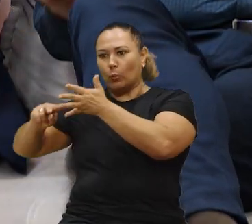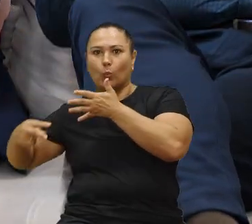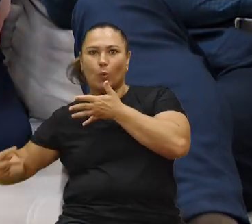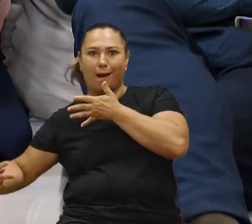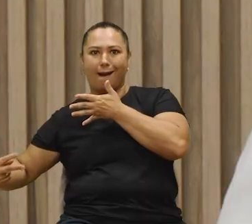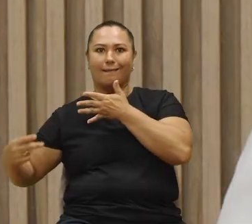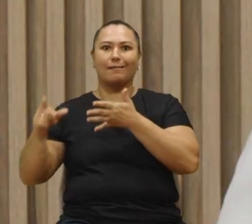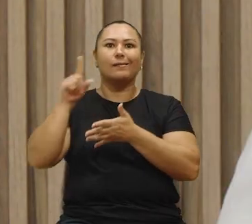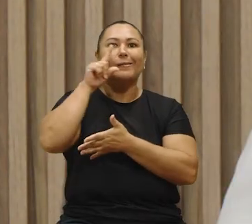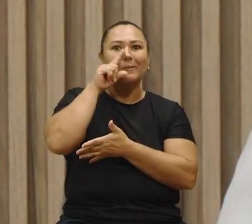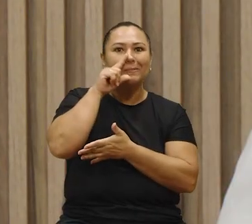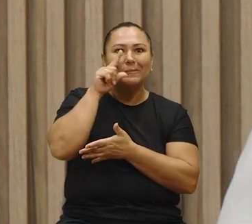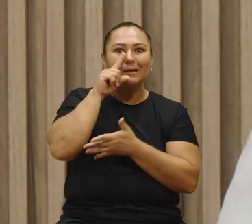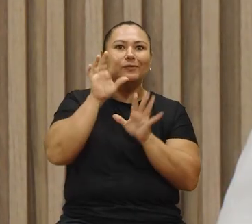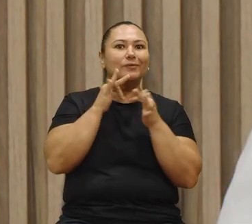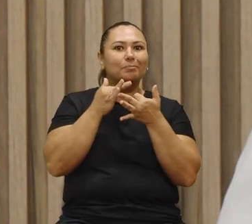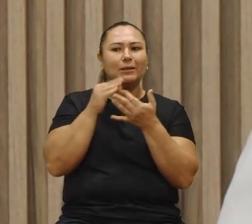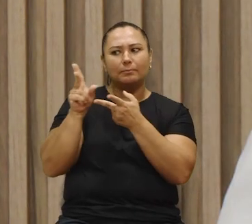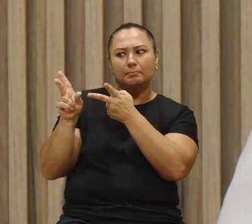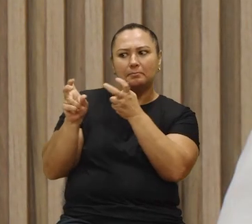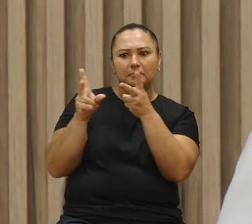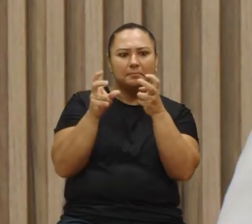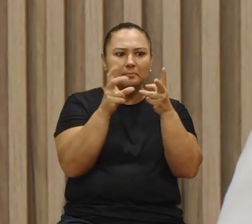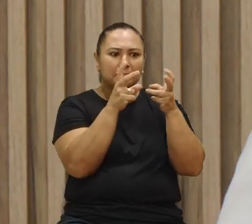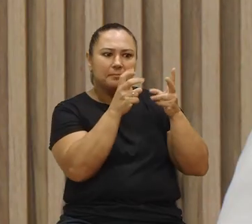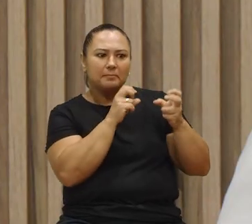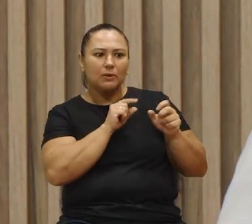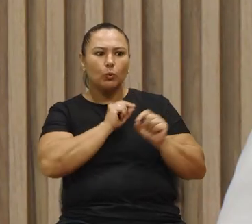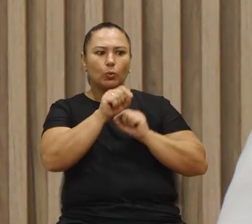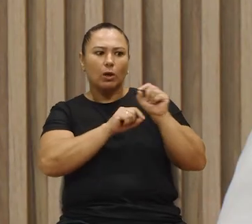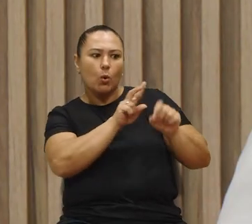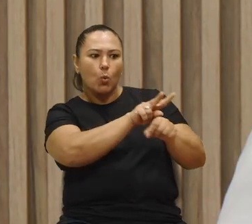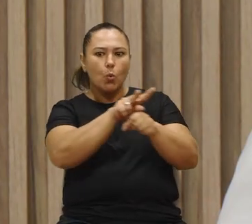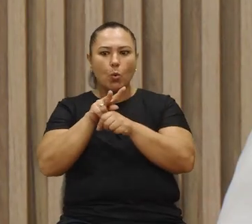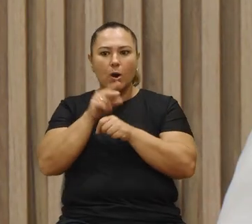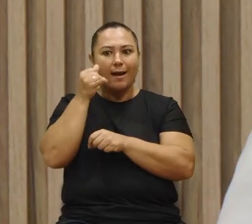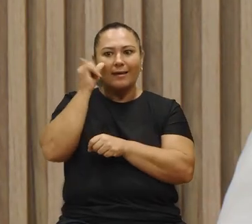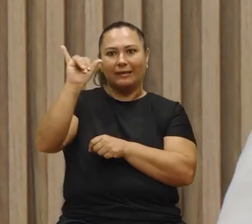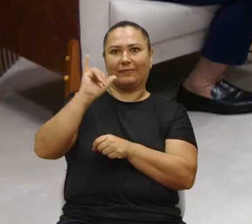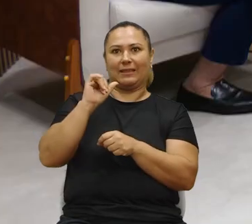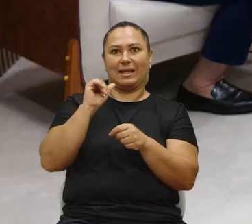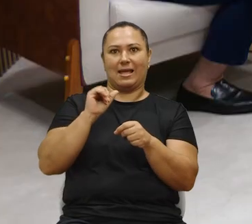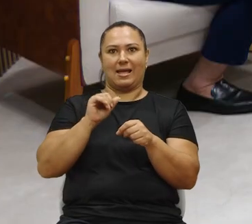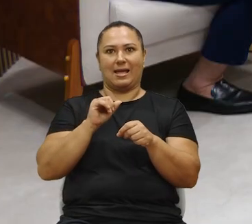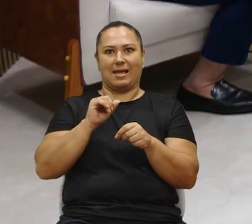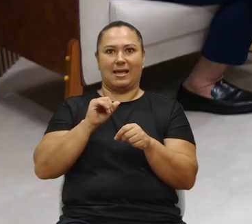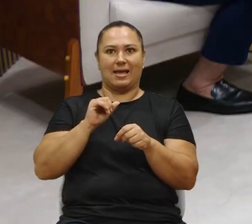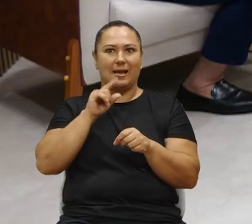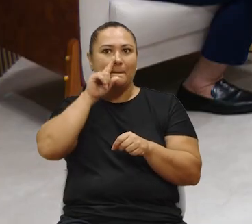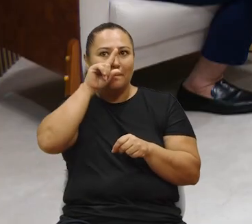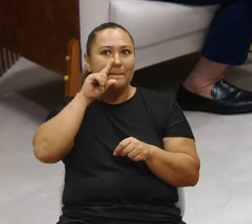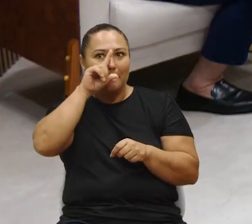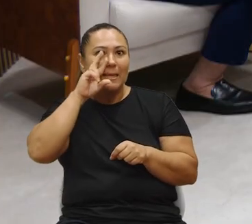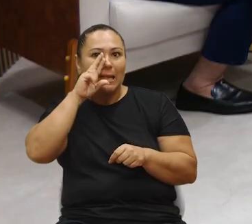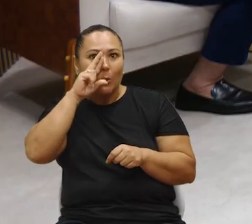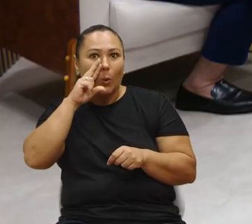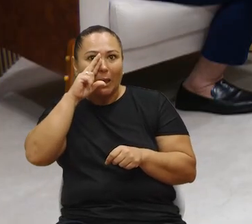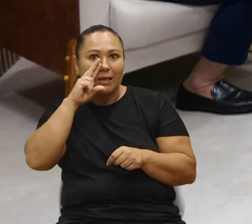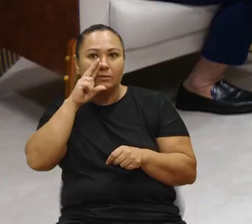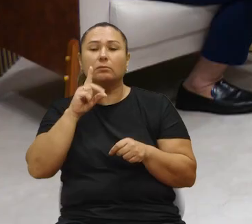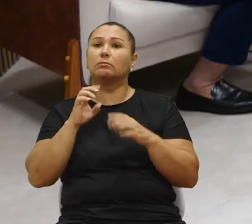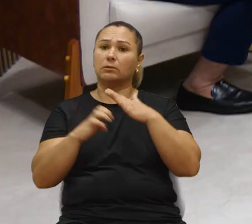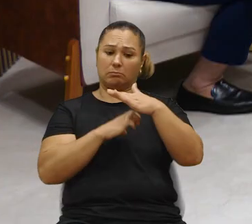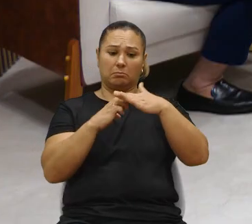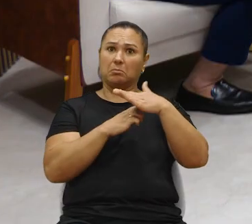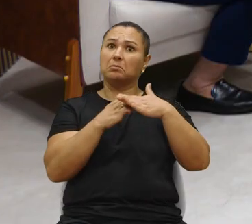que ela não caia. Enfim, várias situações que tu vai fazendo na tua casa como gestora desses riscos. Nas empresas tem que se fazer a mesma